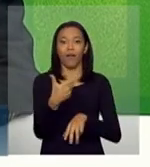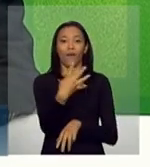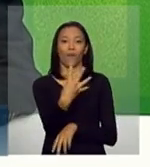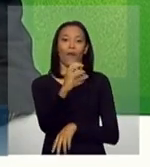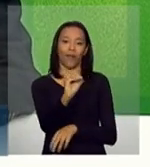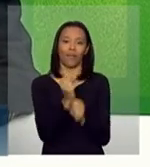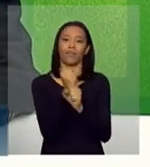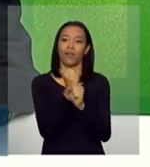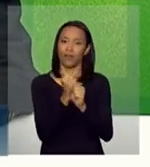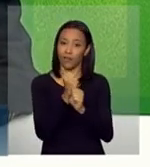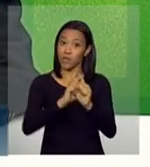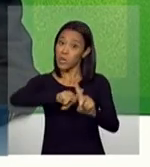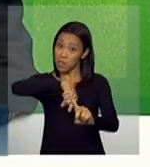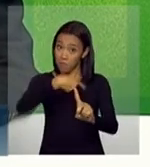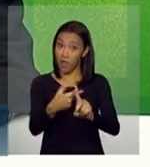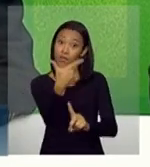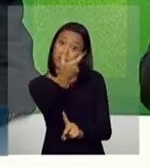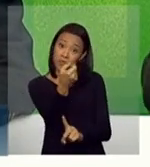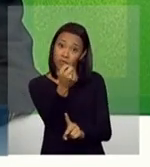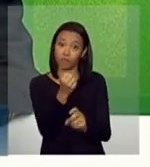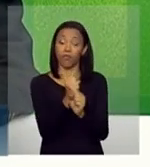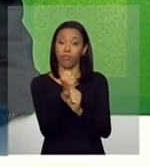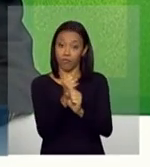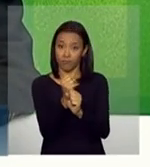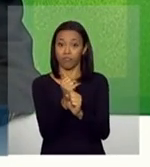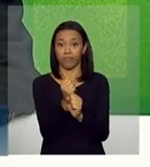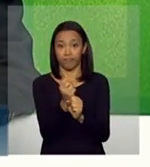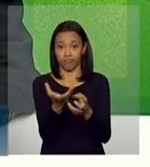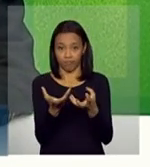do poder concedente.